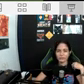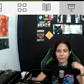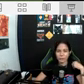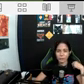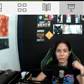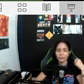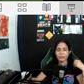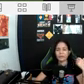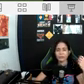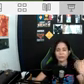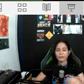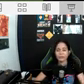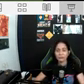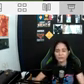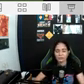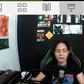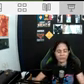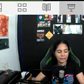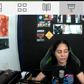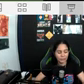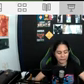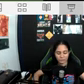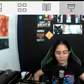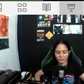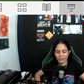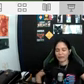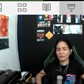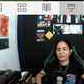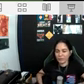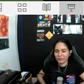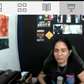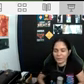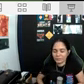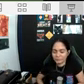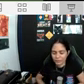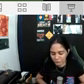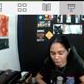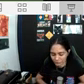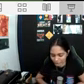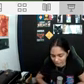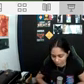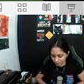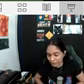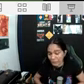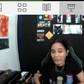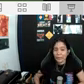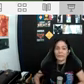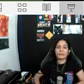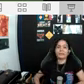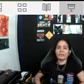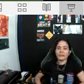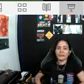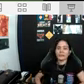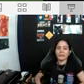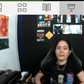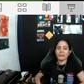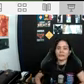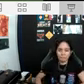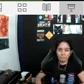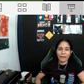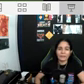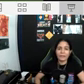elas no dia anterior e falei da importância, né, da coleta dos meus dados, para elas participarem do estudo e tal. Então, aqui em